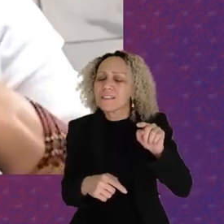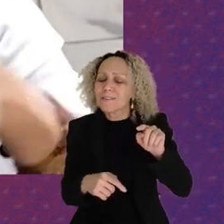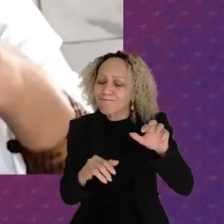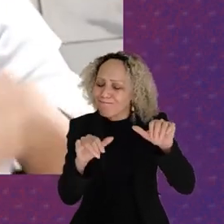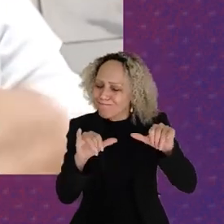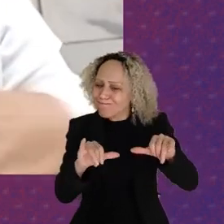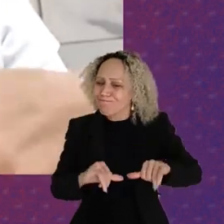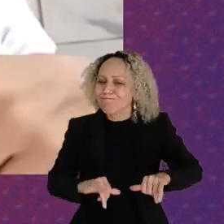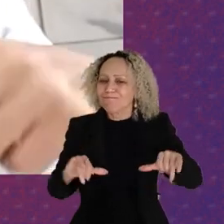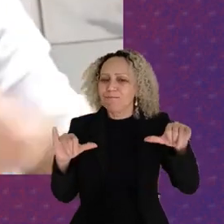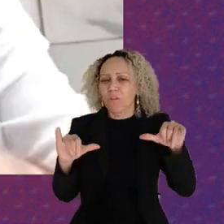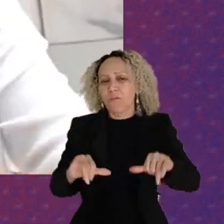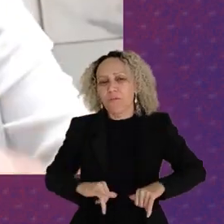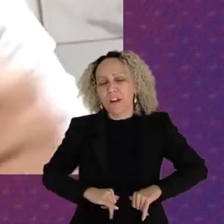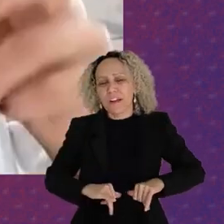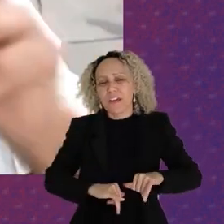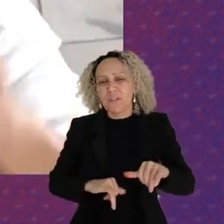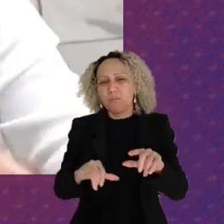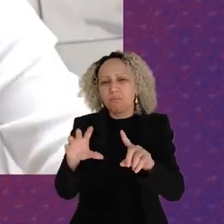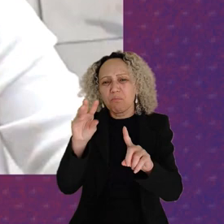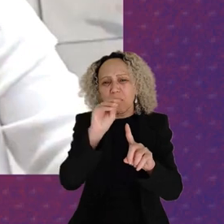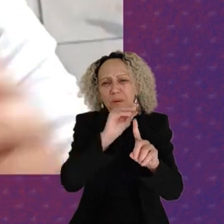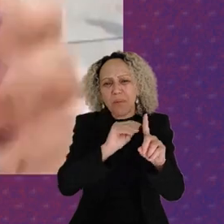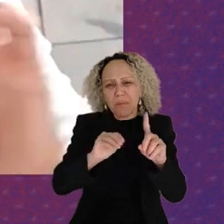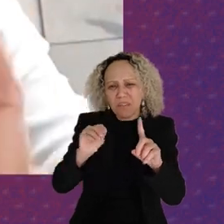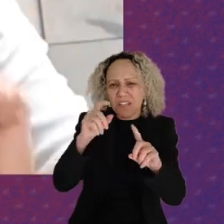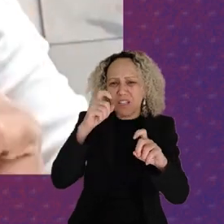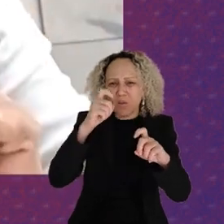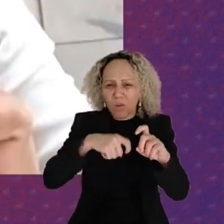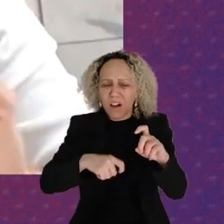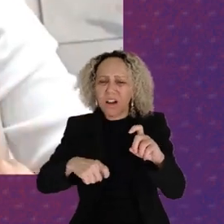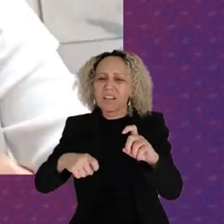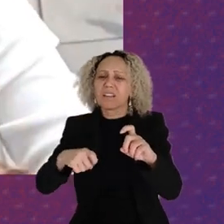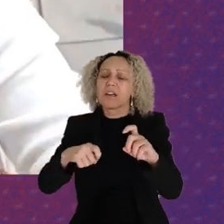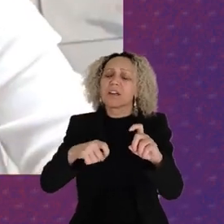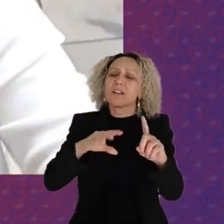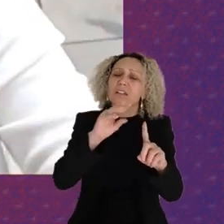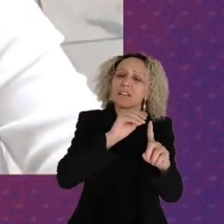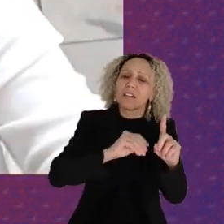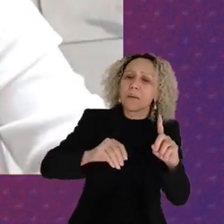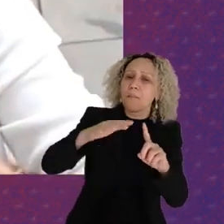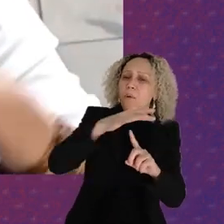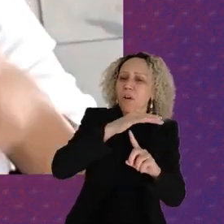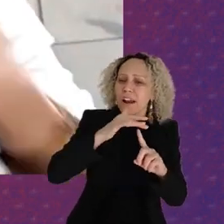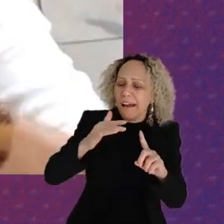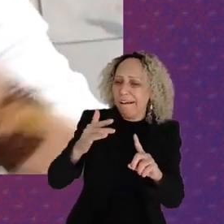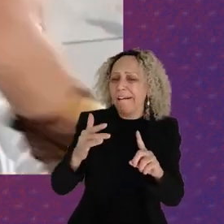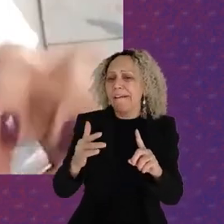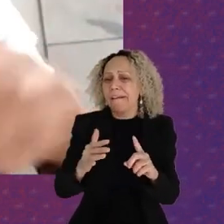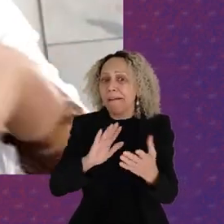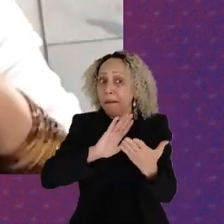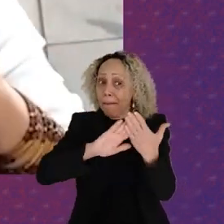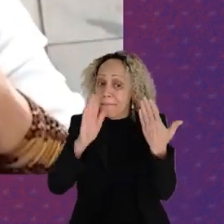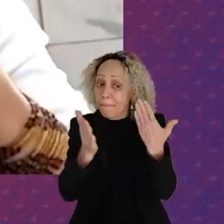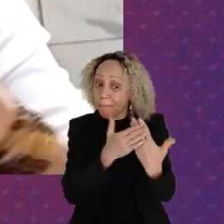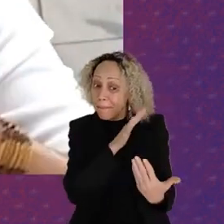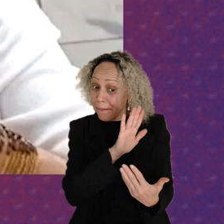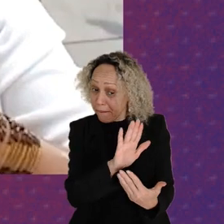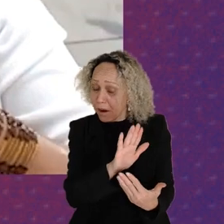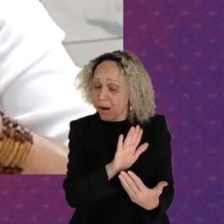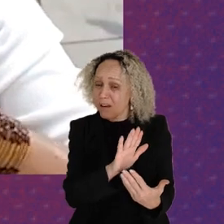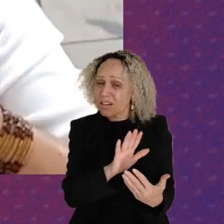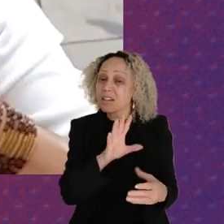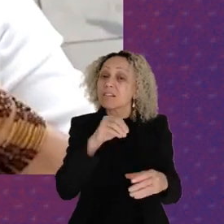série de assédios sexuais, morais, ameaças em redes sociais, por ocuparem